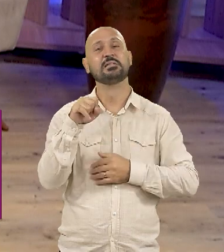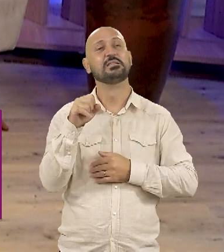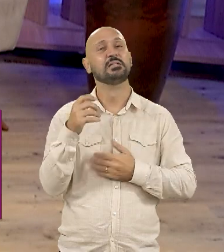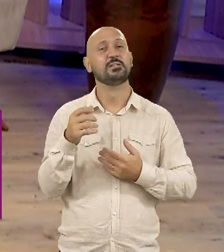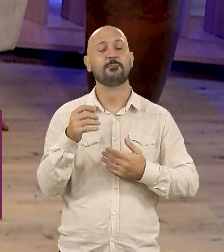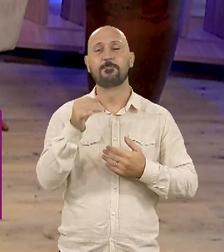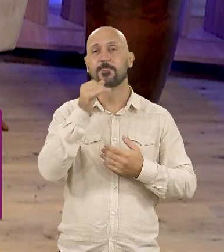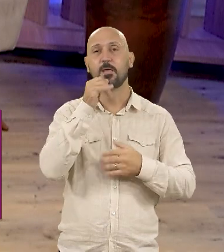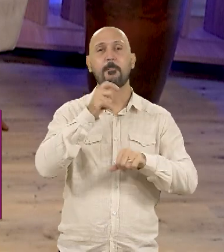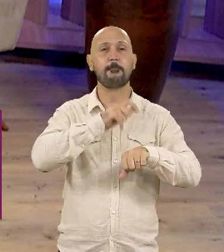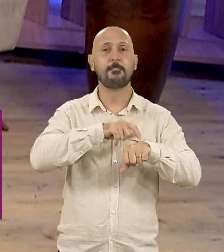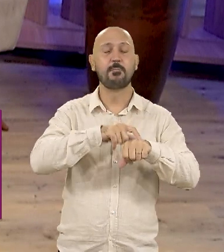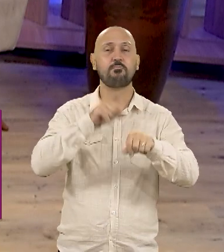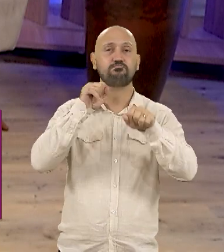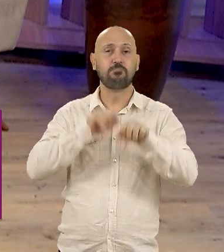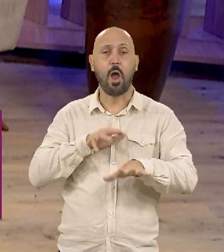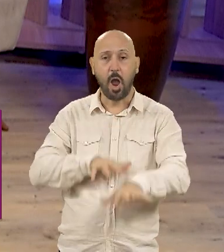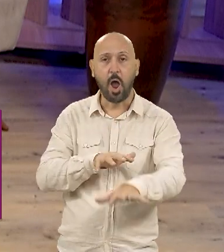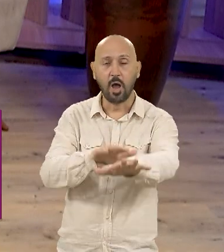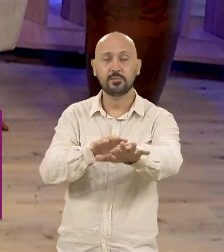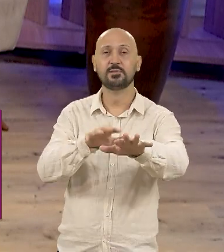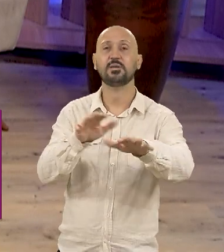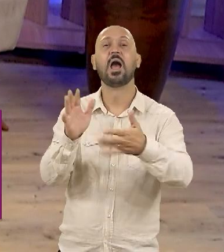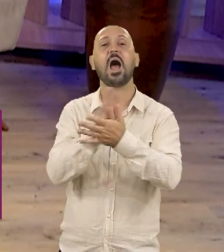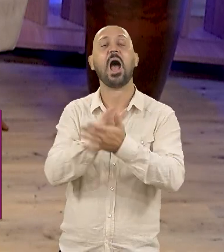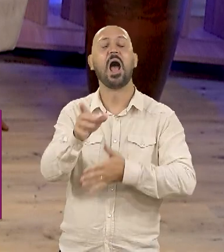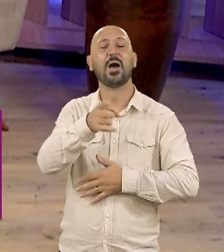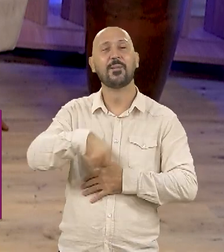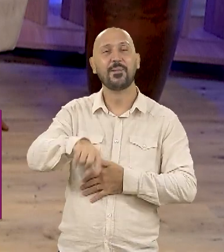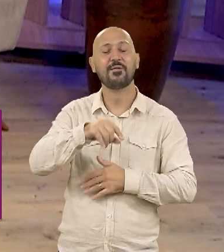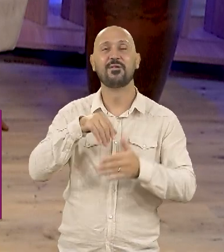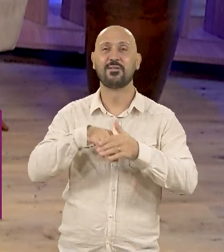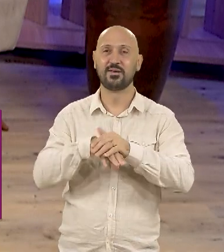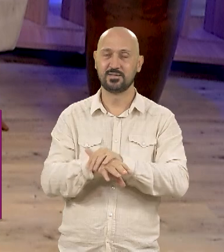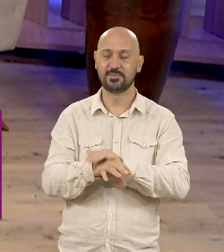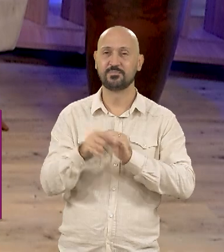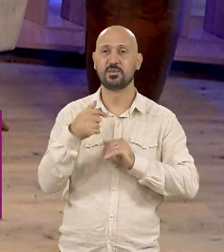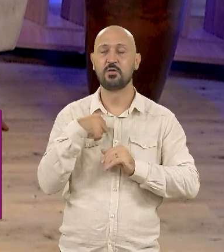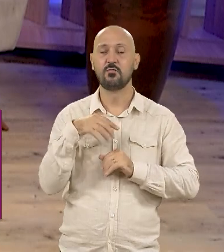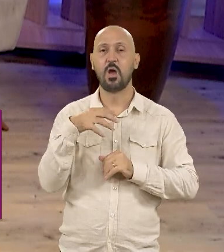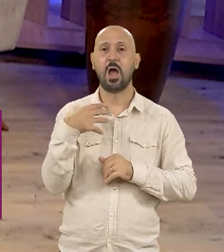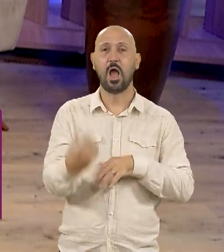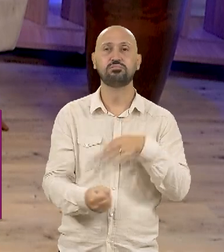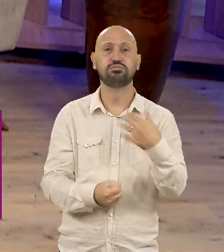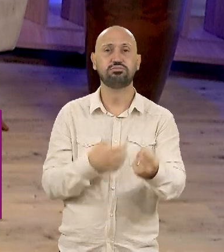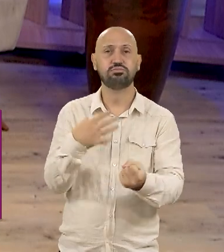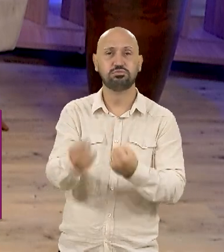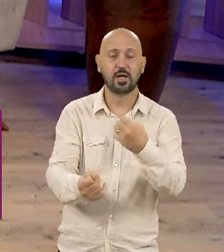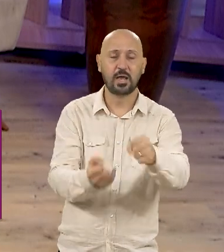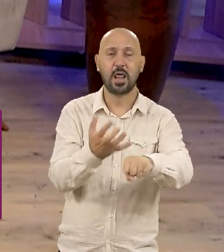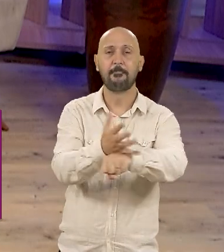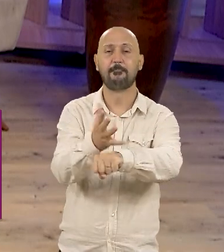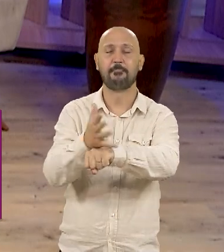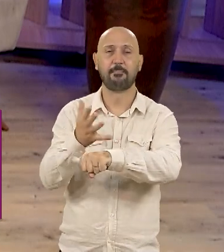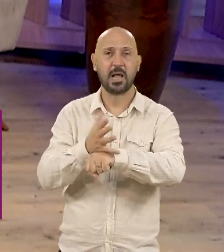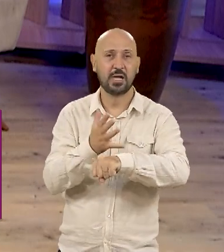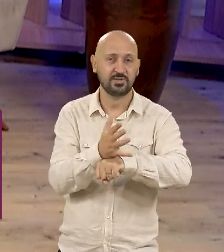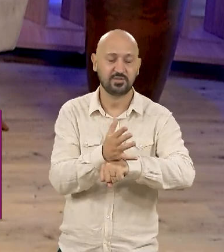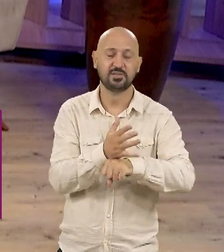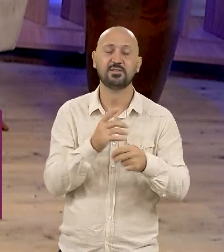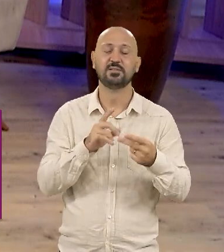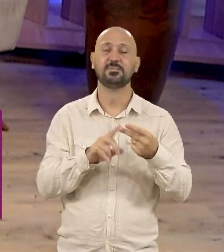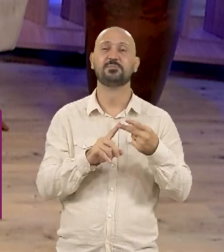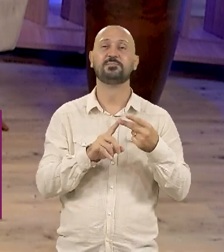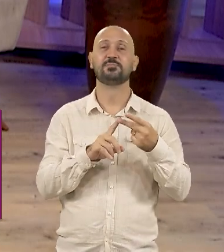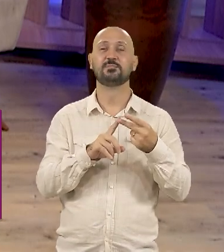costumam fazer. Então, eu vou aderir àquela prática, aquele objeto, mas eu não entendi qual